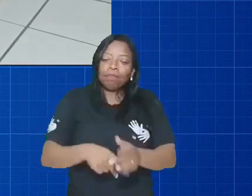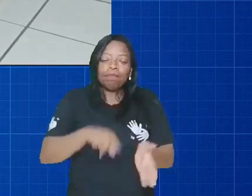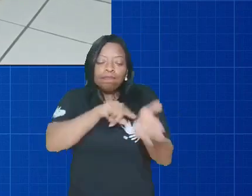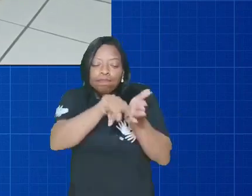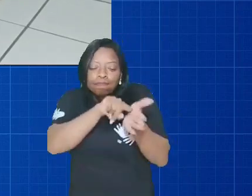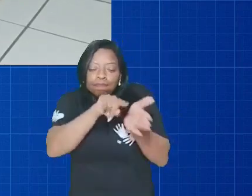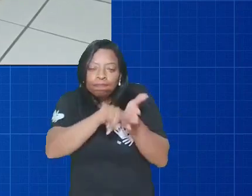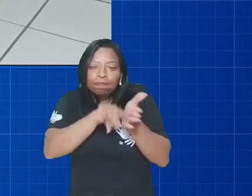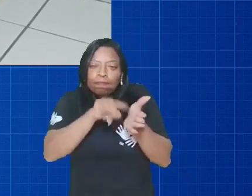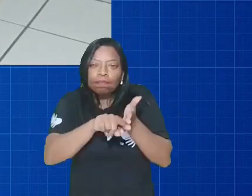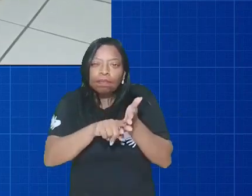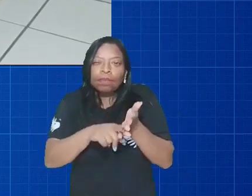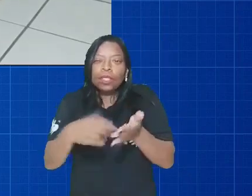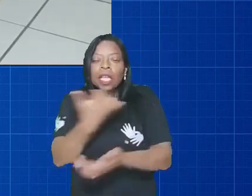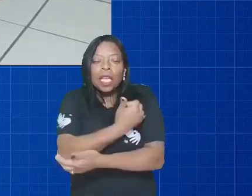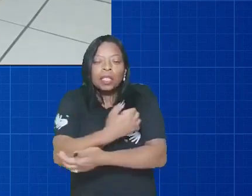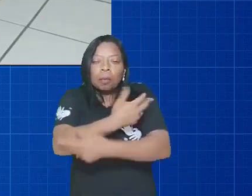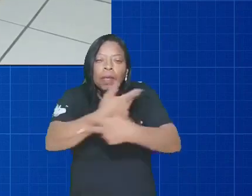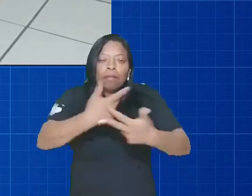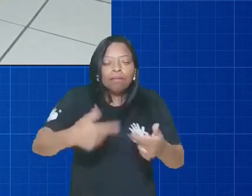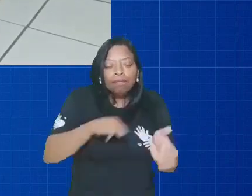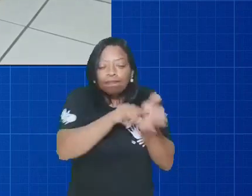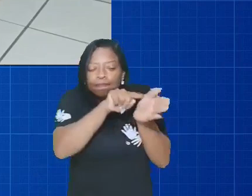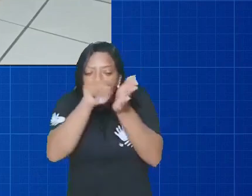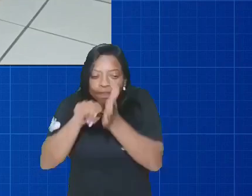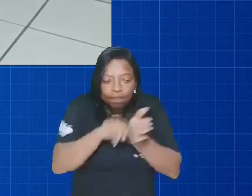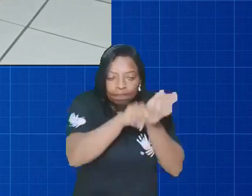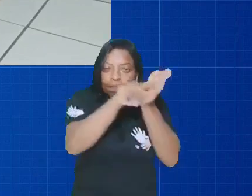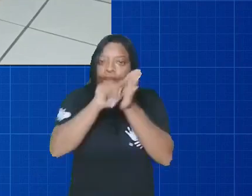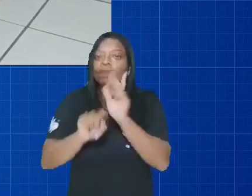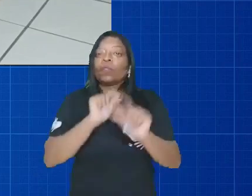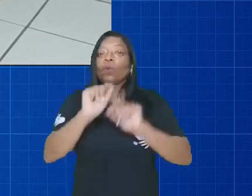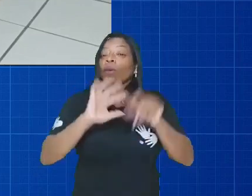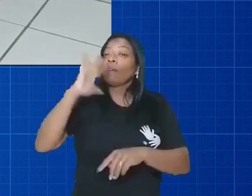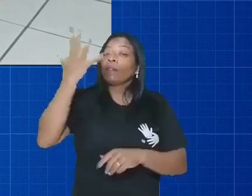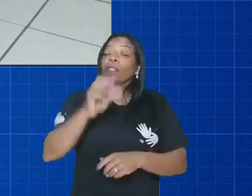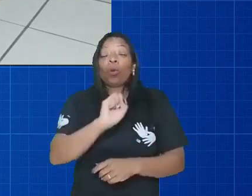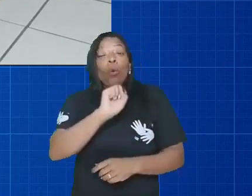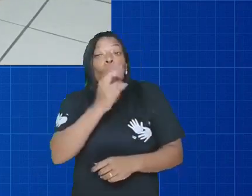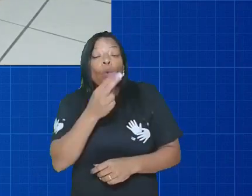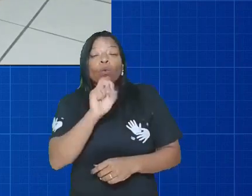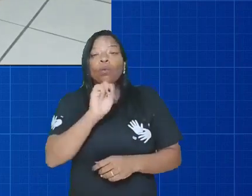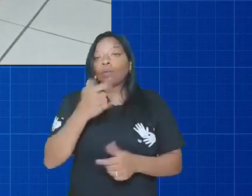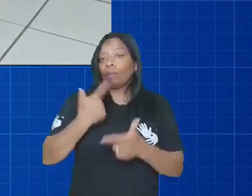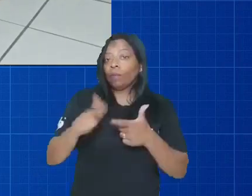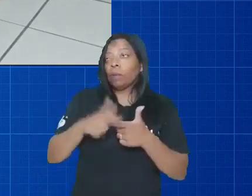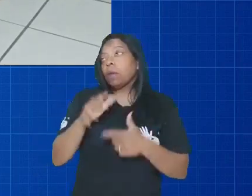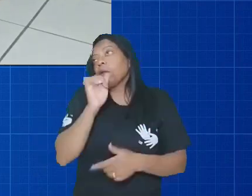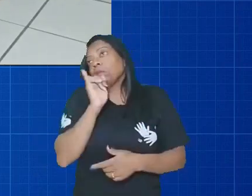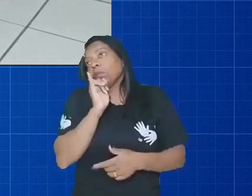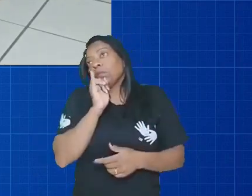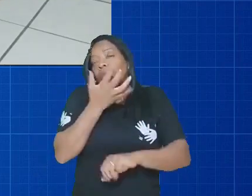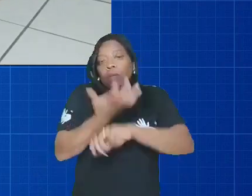déficit de aprendizagem matemático, de língua portuguesa, de cognição, e vai